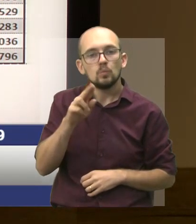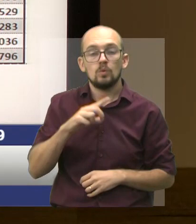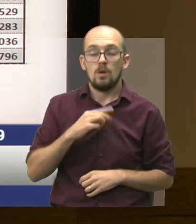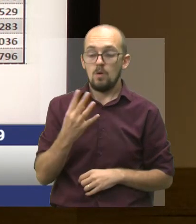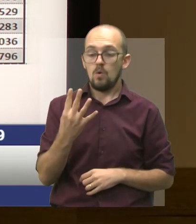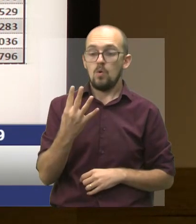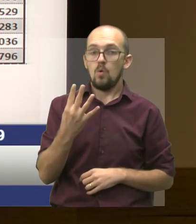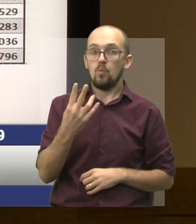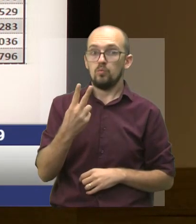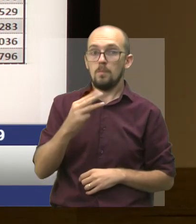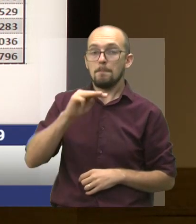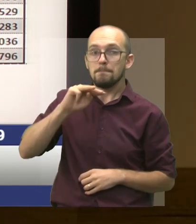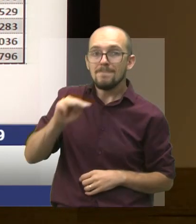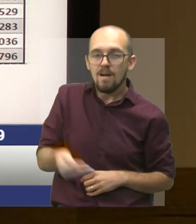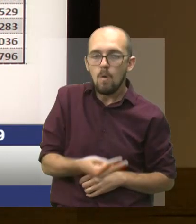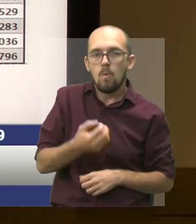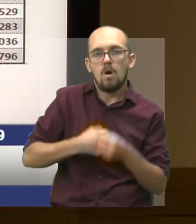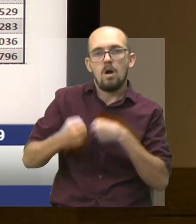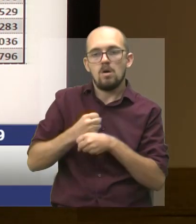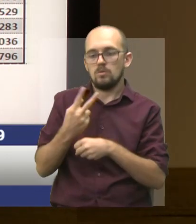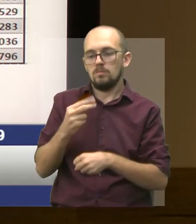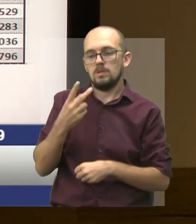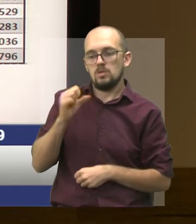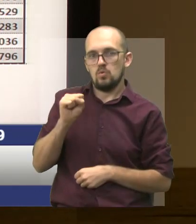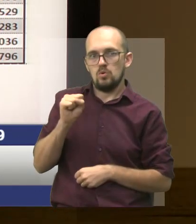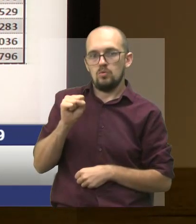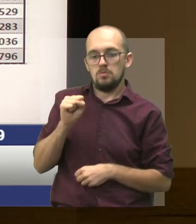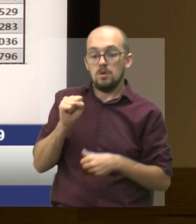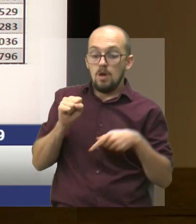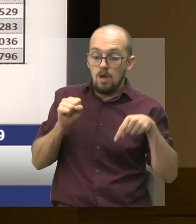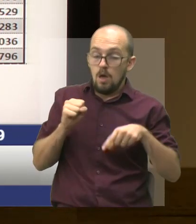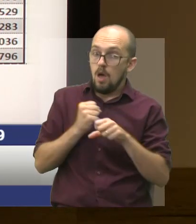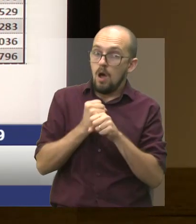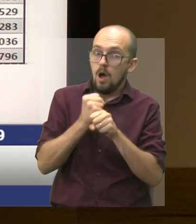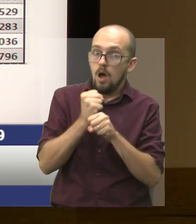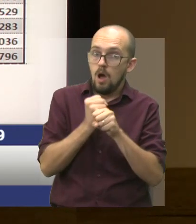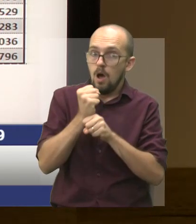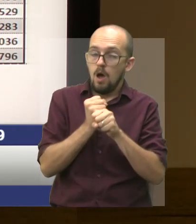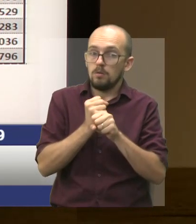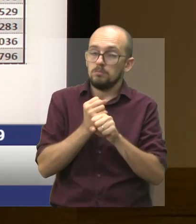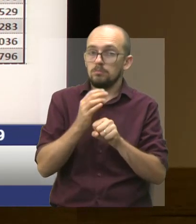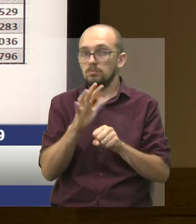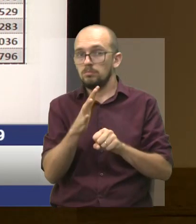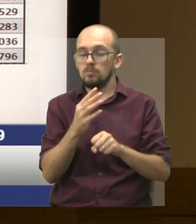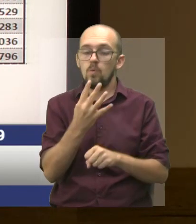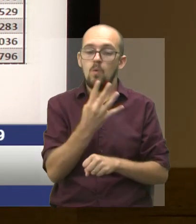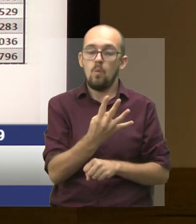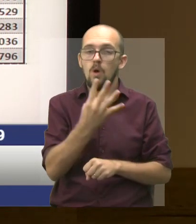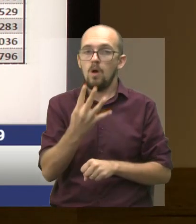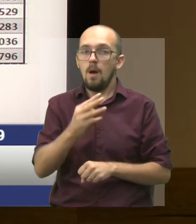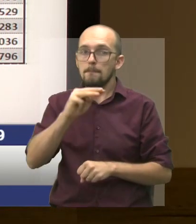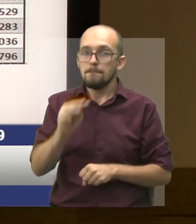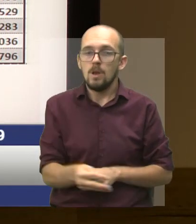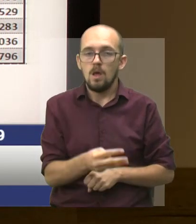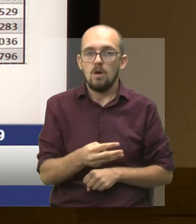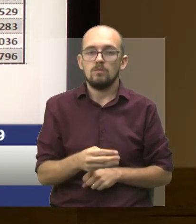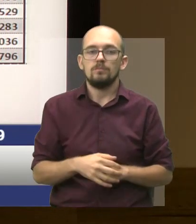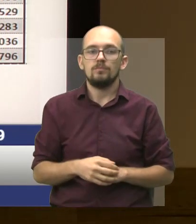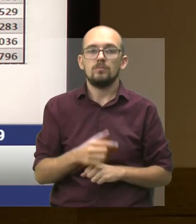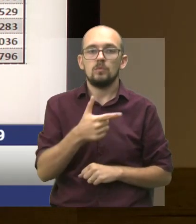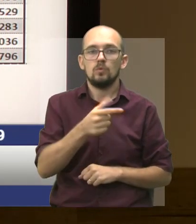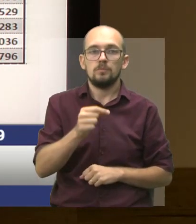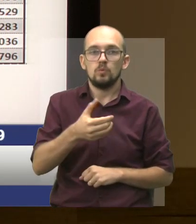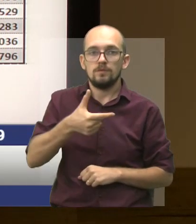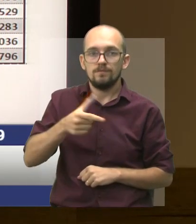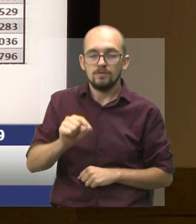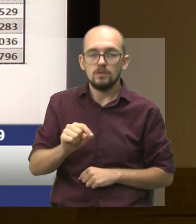arrecadamos em 2018, temos uma estimativa desse ano de 44 milhões, 2020, 45